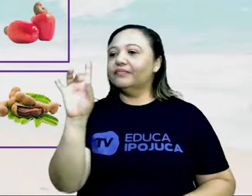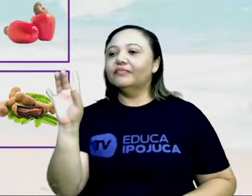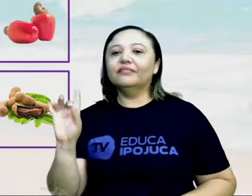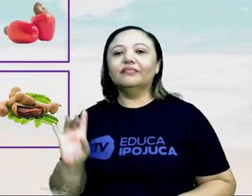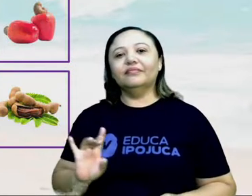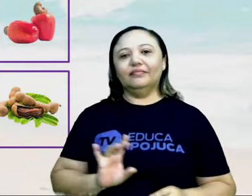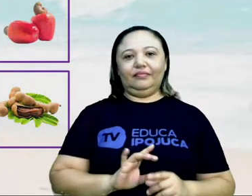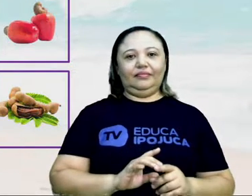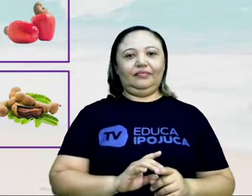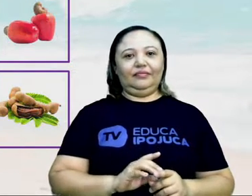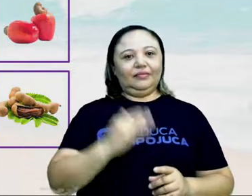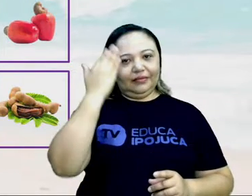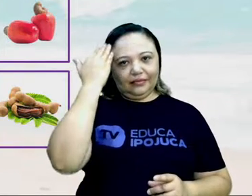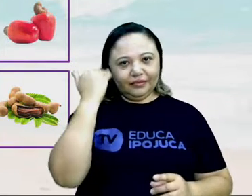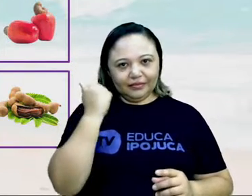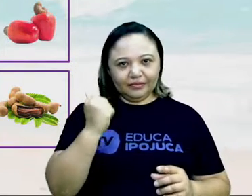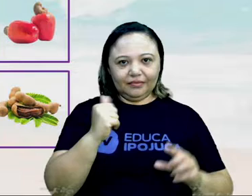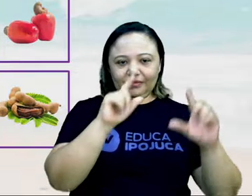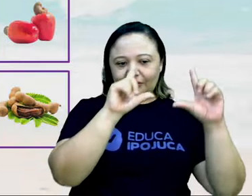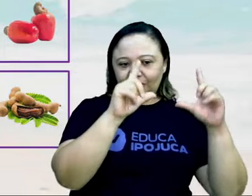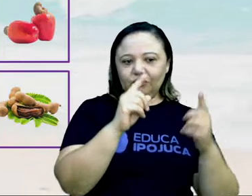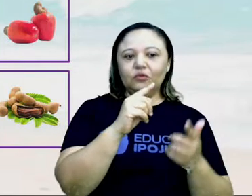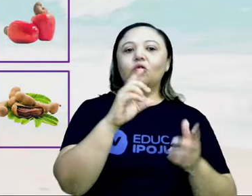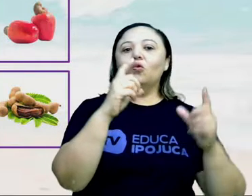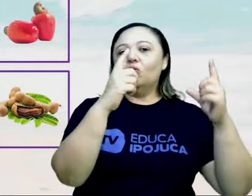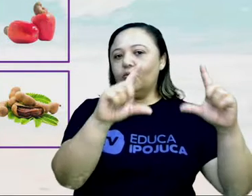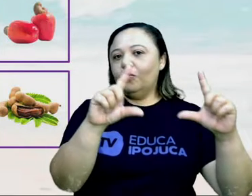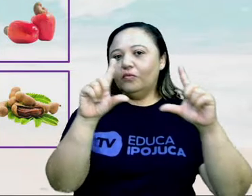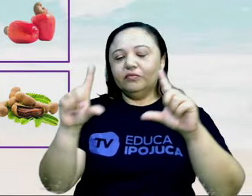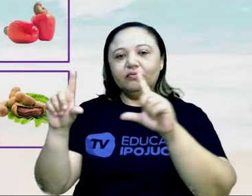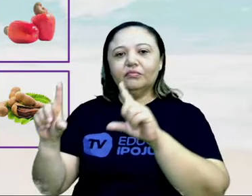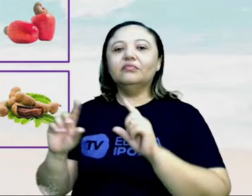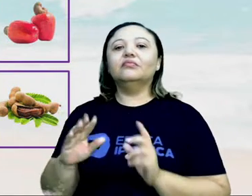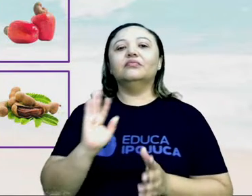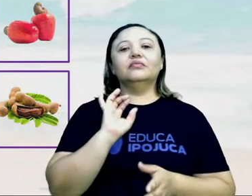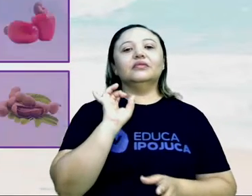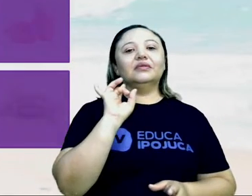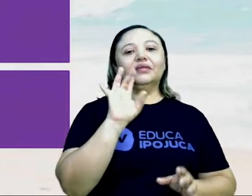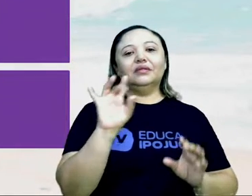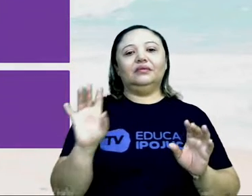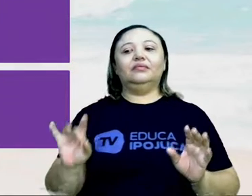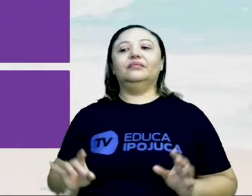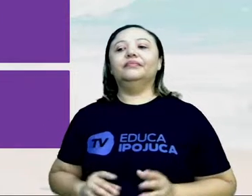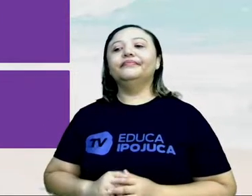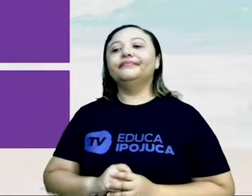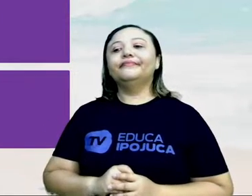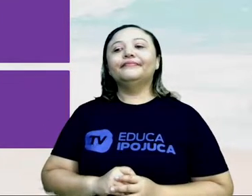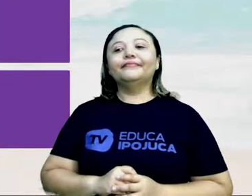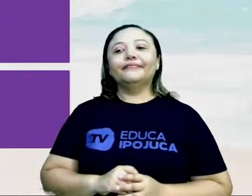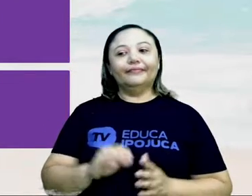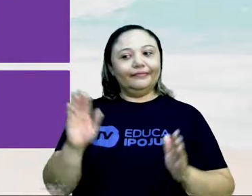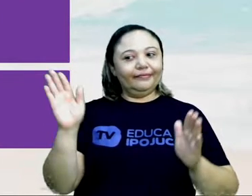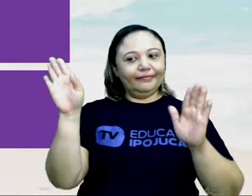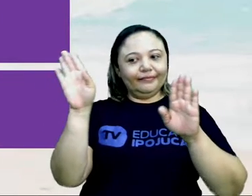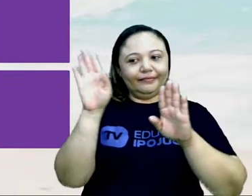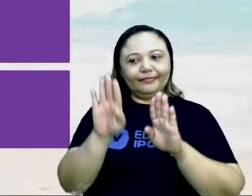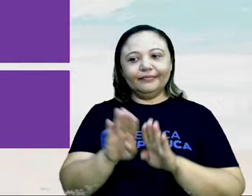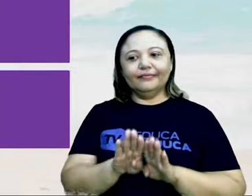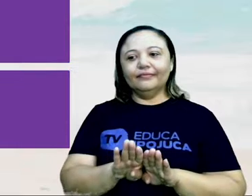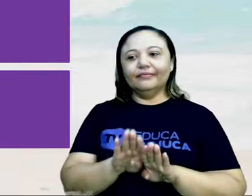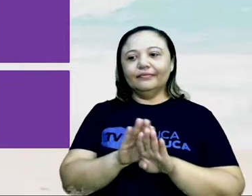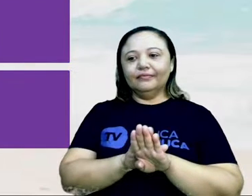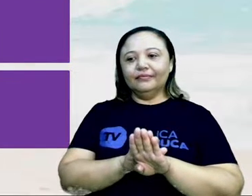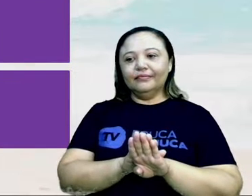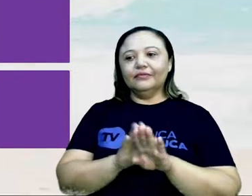está cada uma das frutas, tá certo? Será que você já consegue lembrar? Tá bom. Então, escondi.